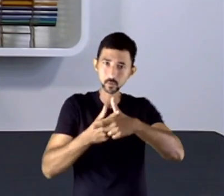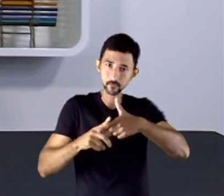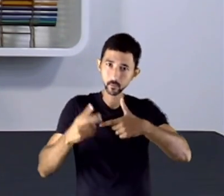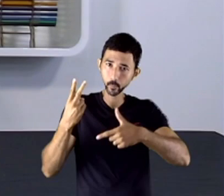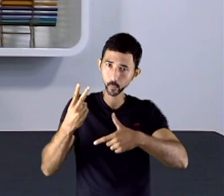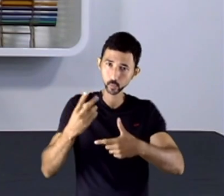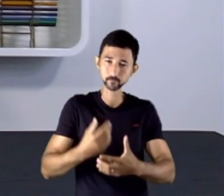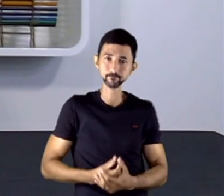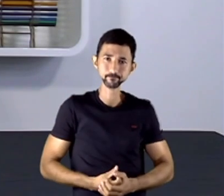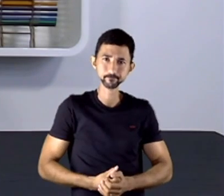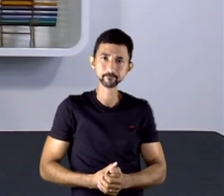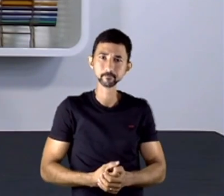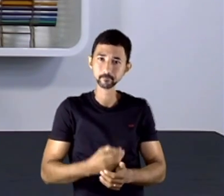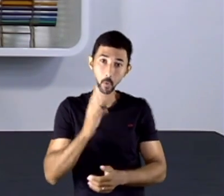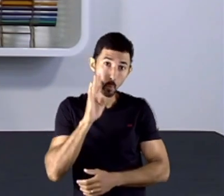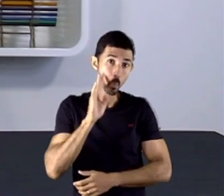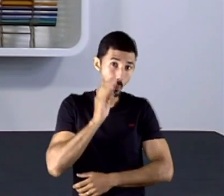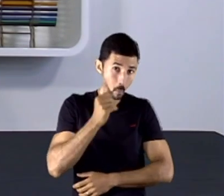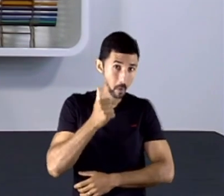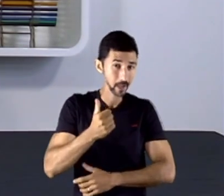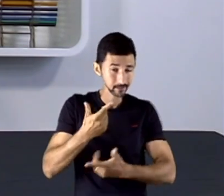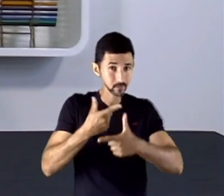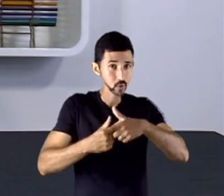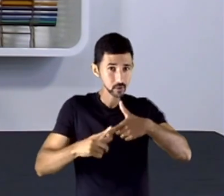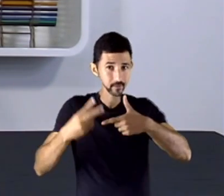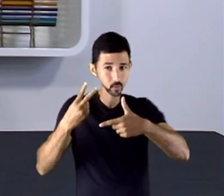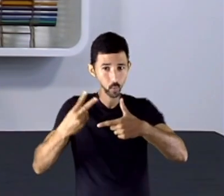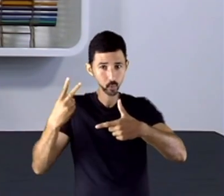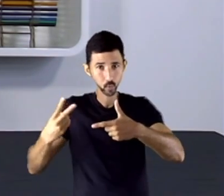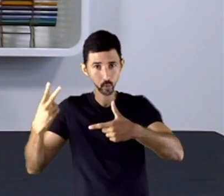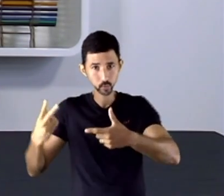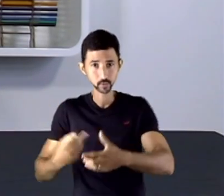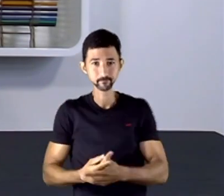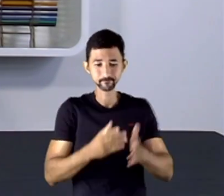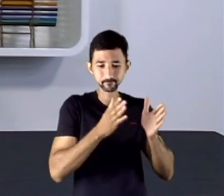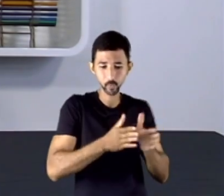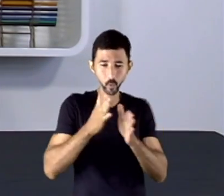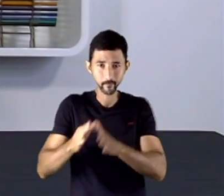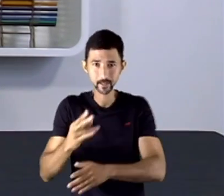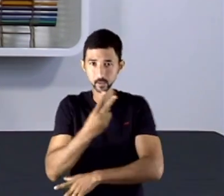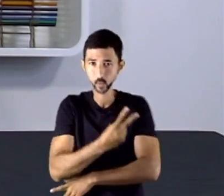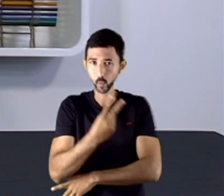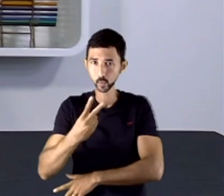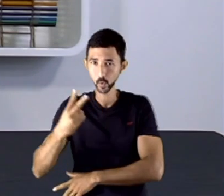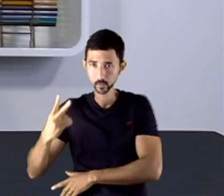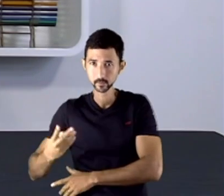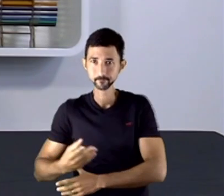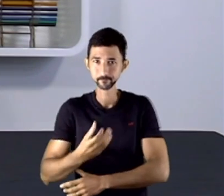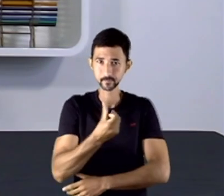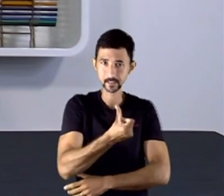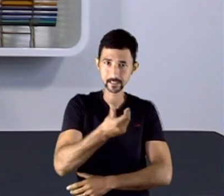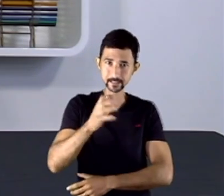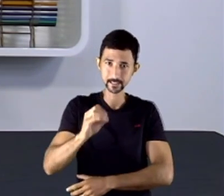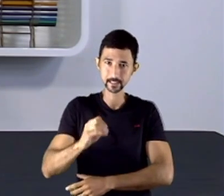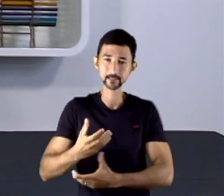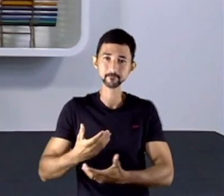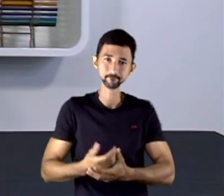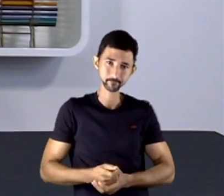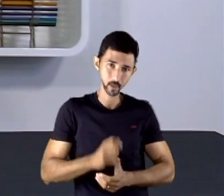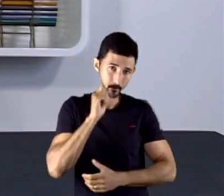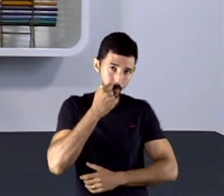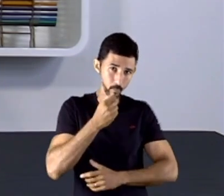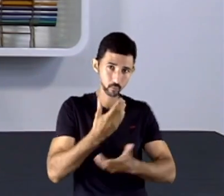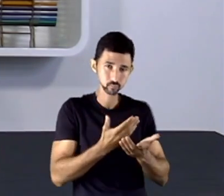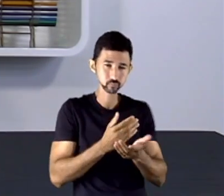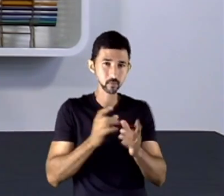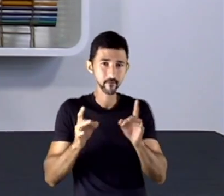2. Então, aí, beleza. Vai dar para dividir de 2 em 2, vai dar para embalar de 2 em 2 os 60 bombons que são